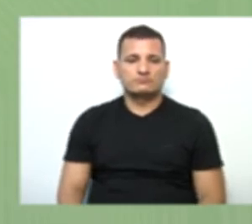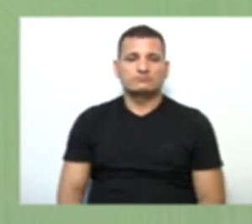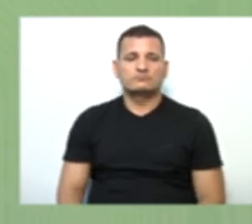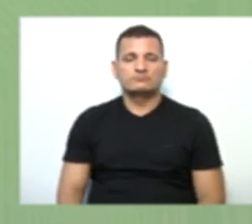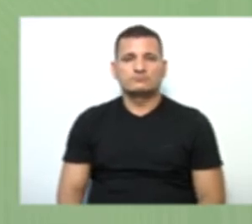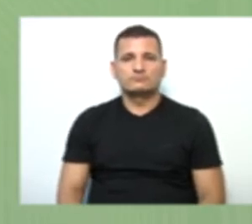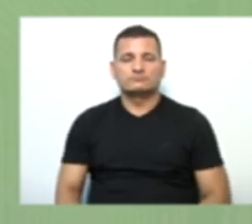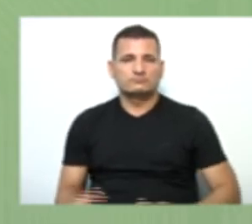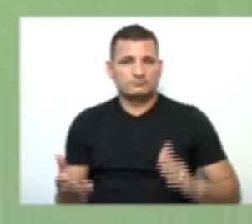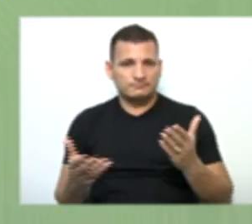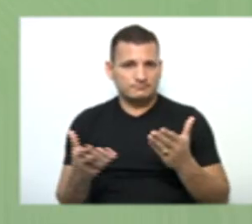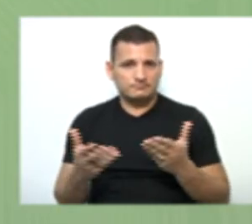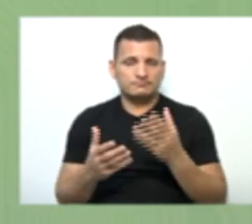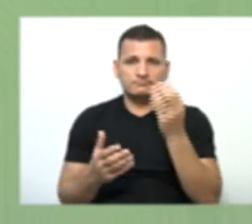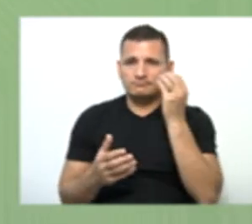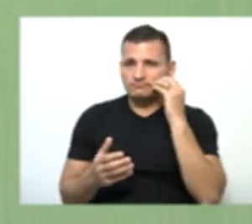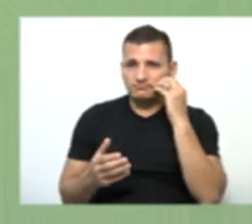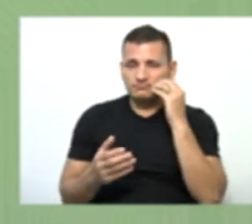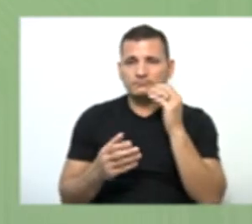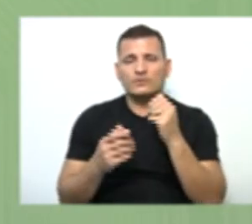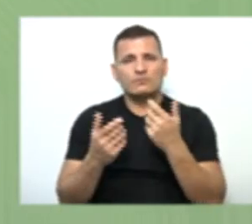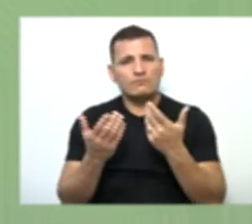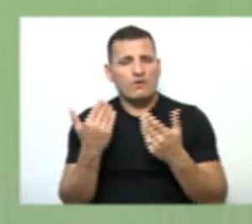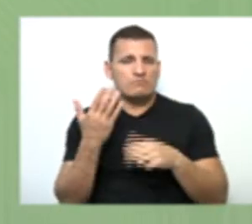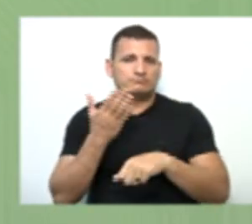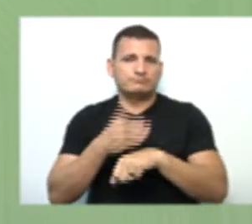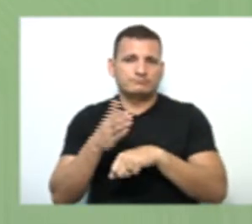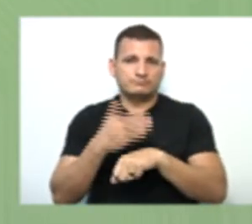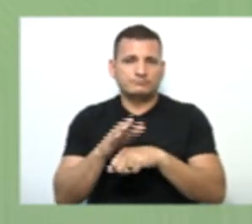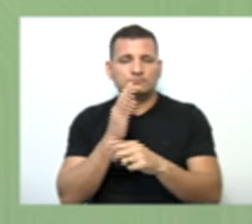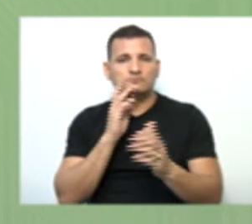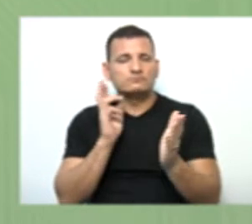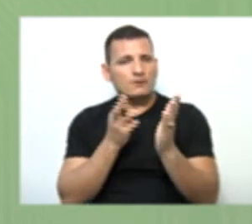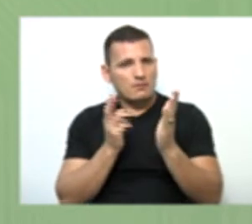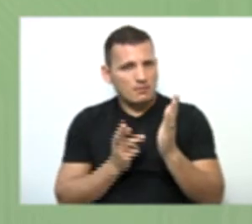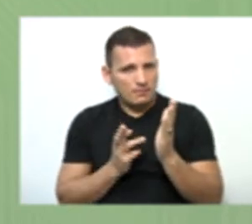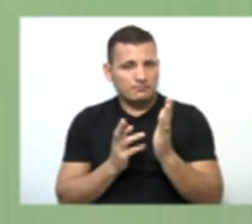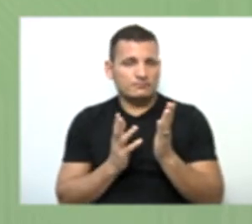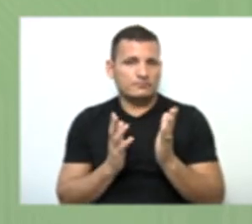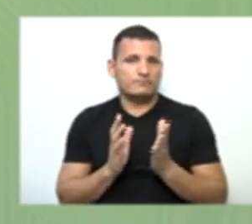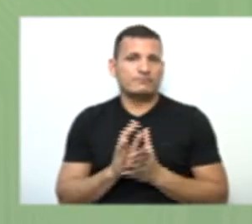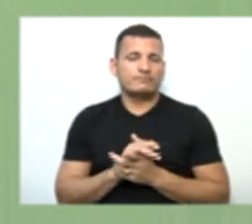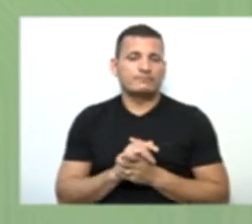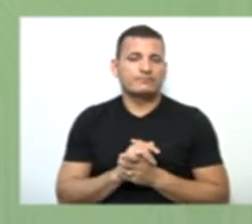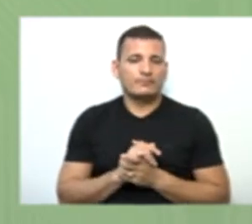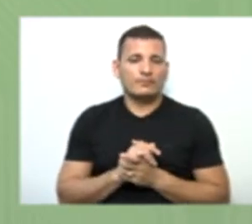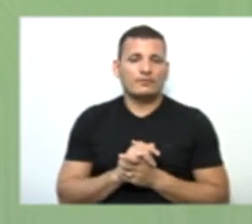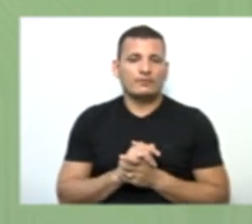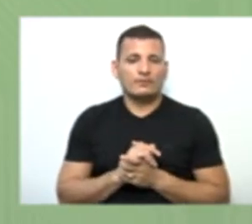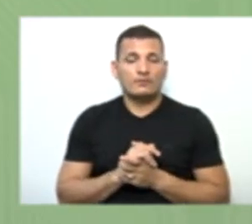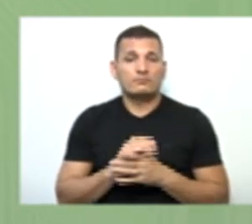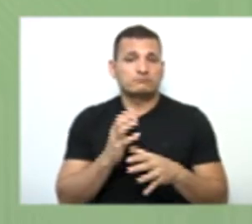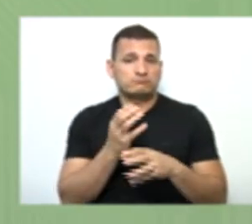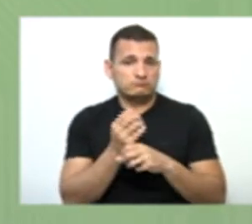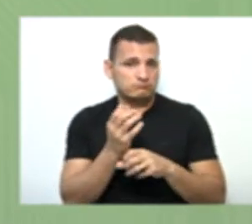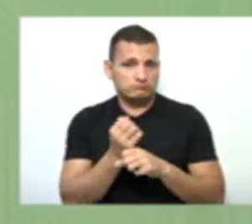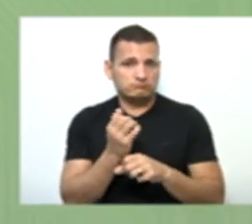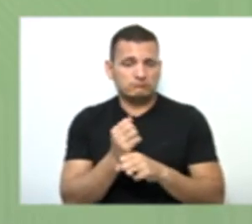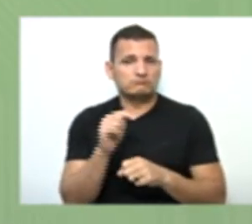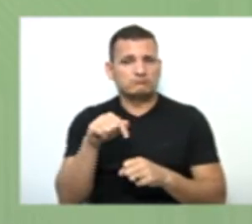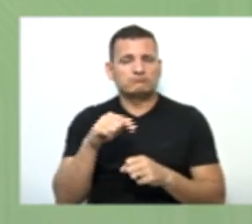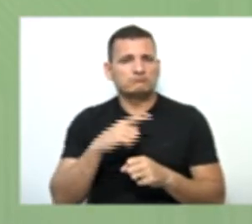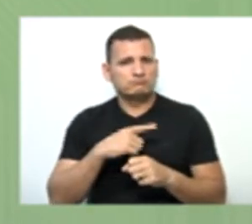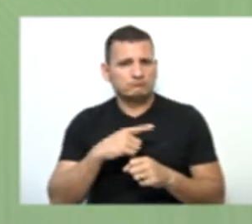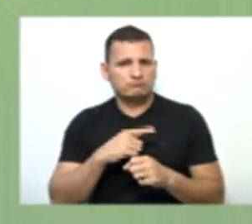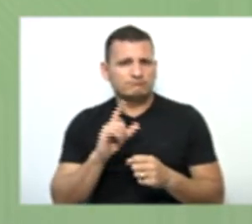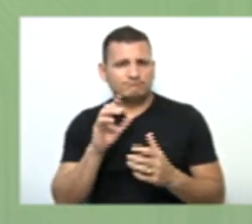Vamos tentar, vamos nos exercitar, vamos verificar só assim para a aprendizagem. A contabilidade, realmente, ela tem uma